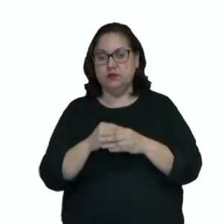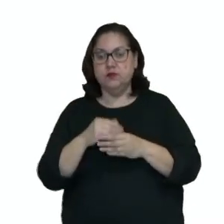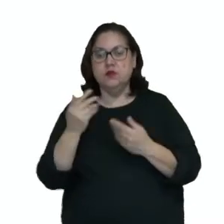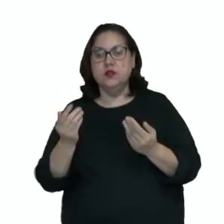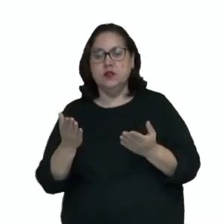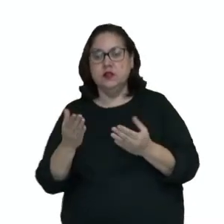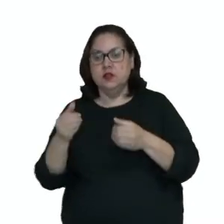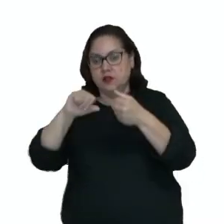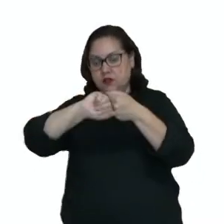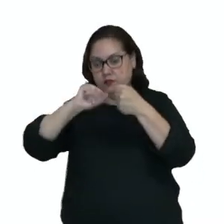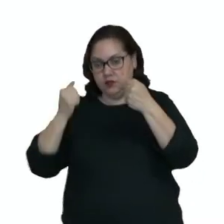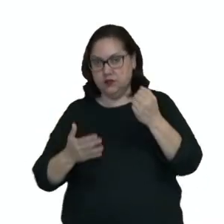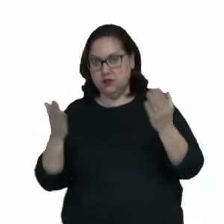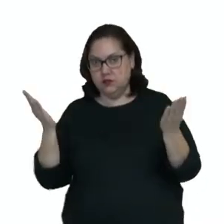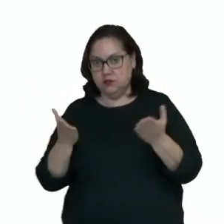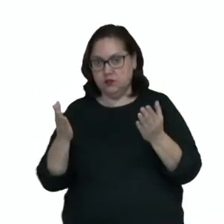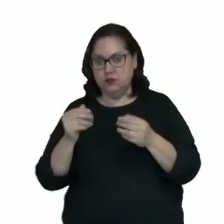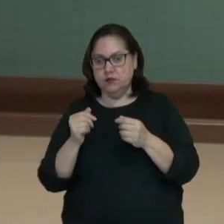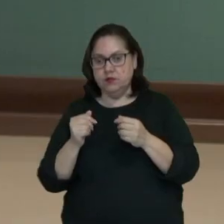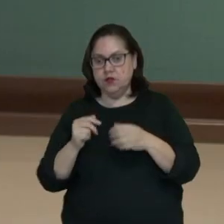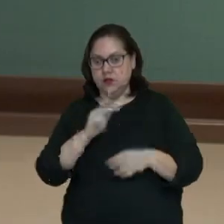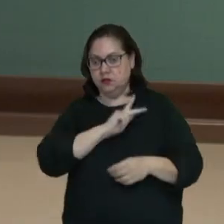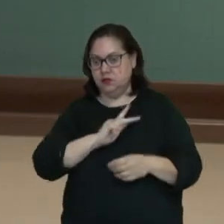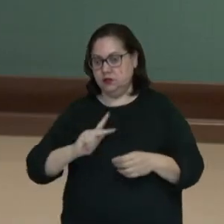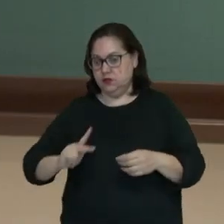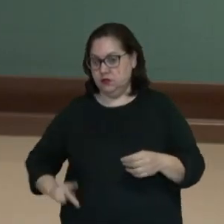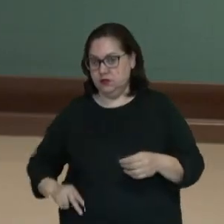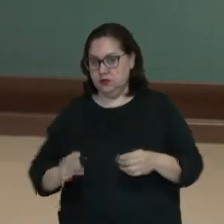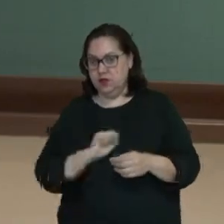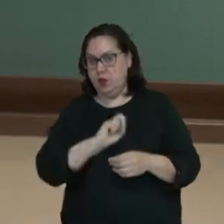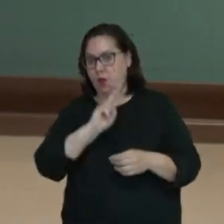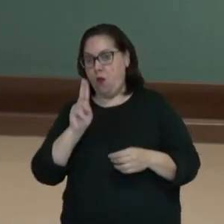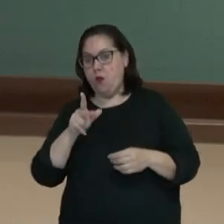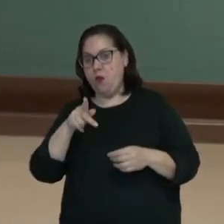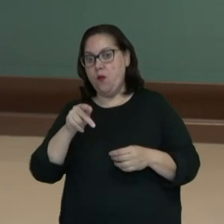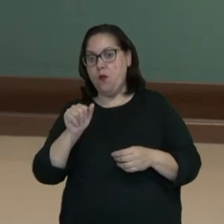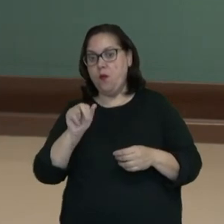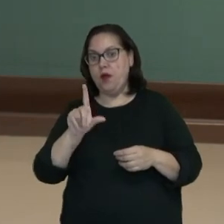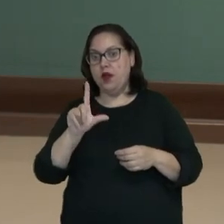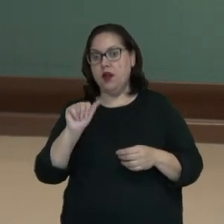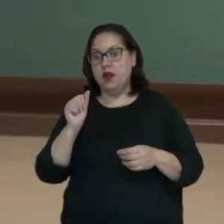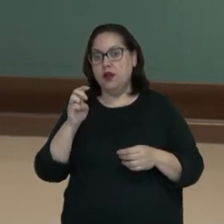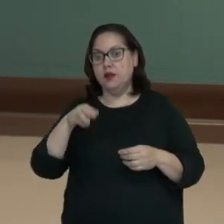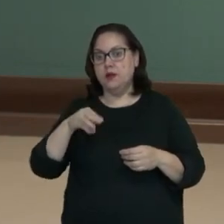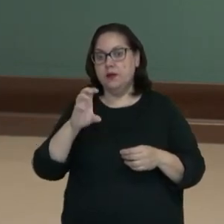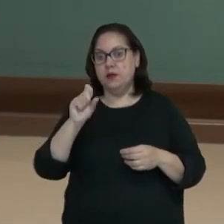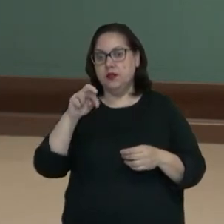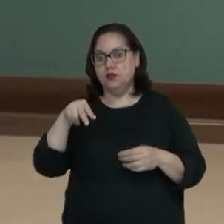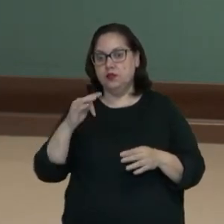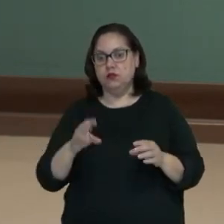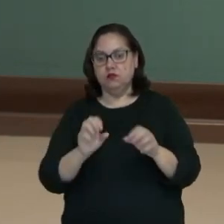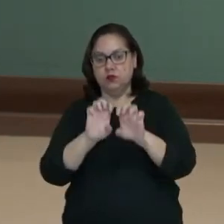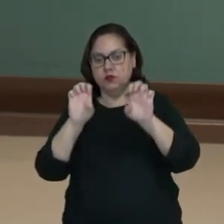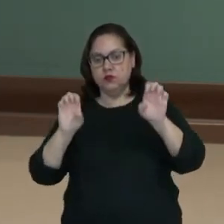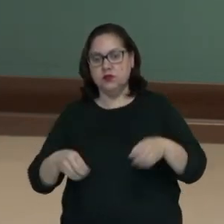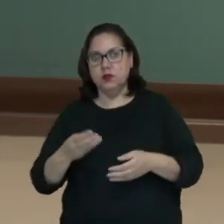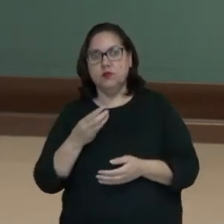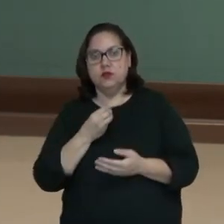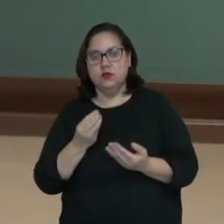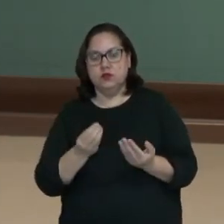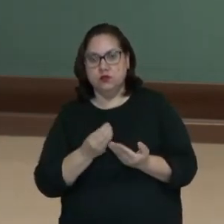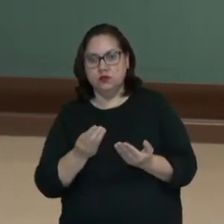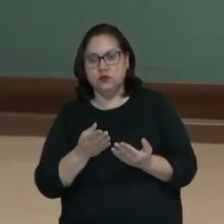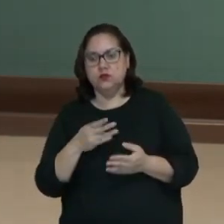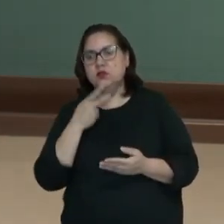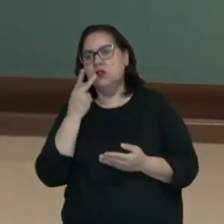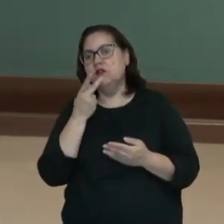a democracia atual pode ser presidencialista ou parlamentarista, conforme o sistema vigente. Certo, galera? Então a gente